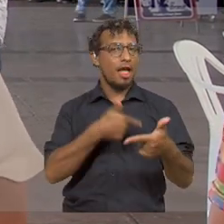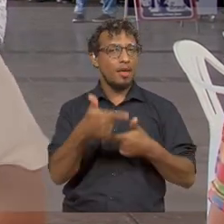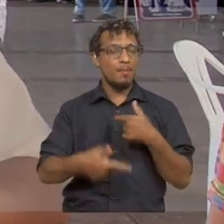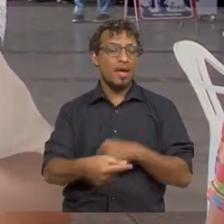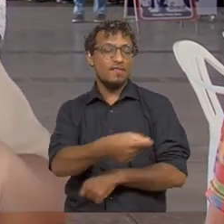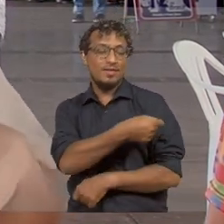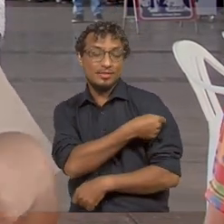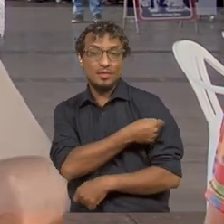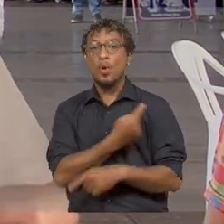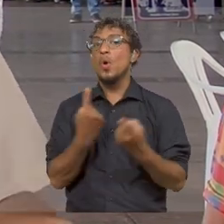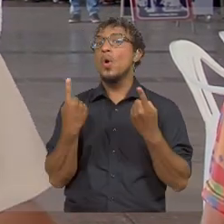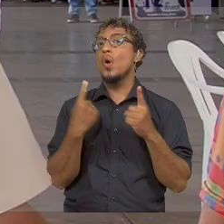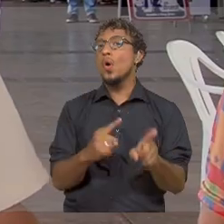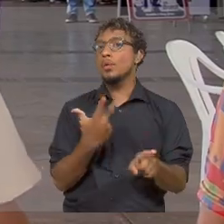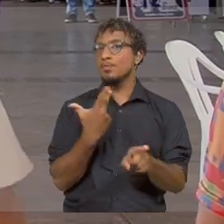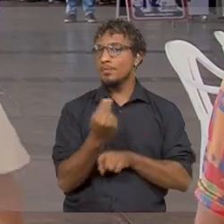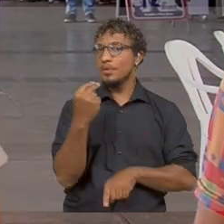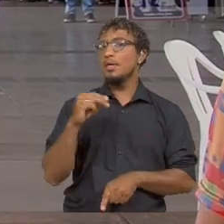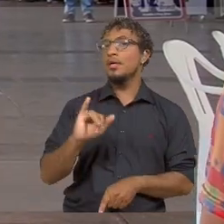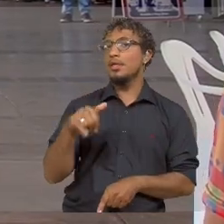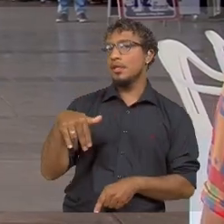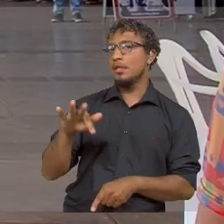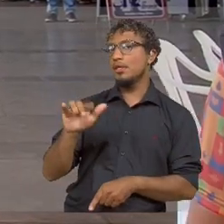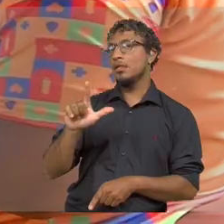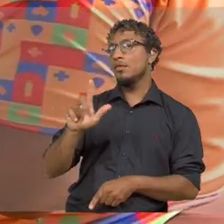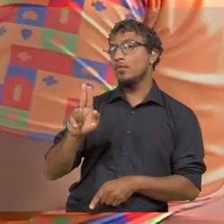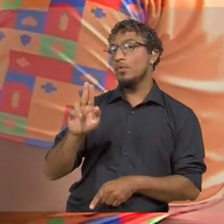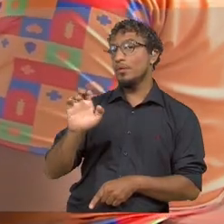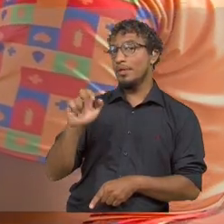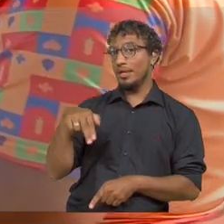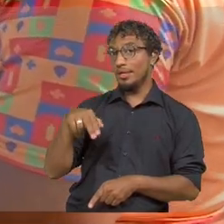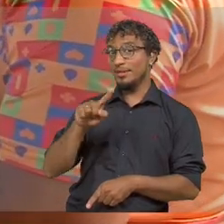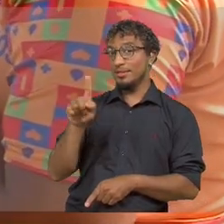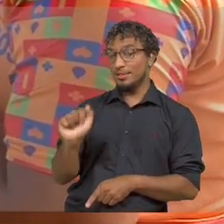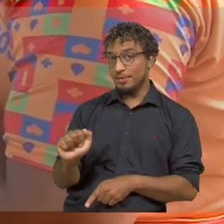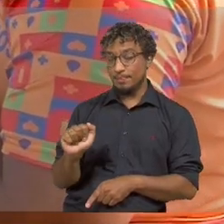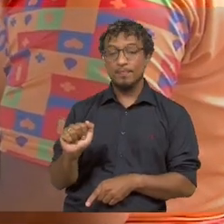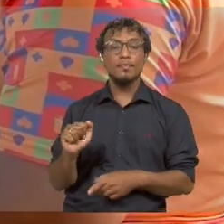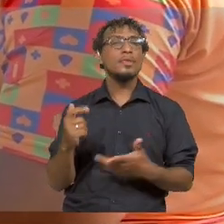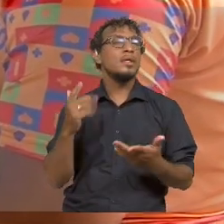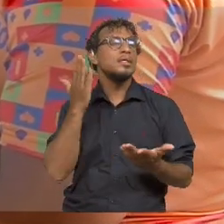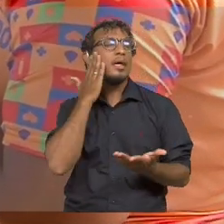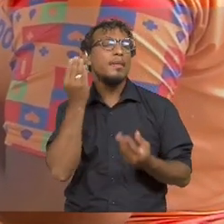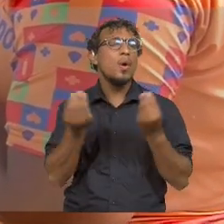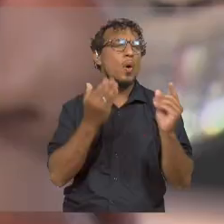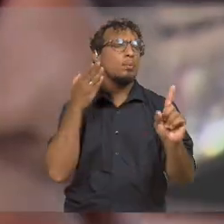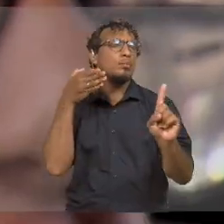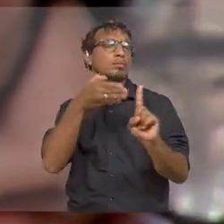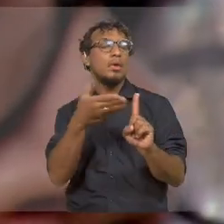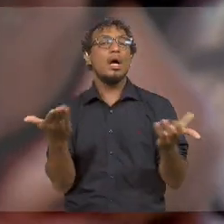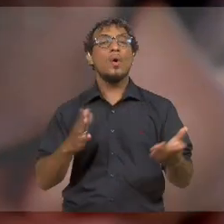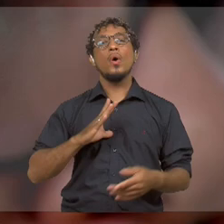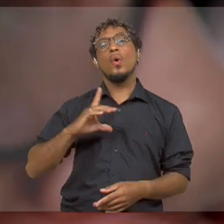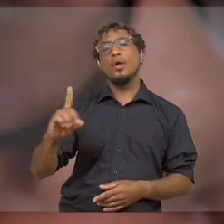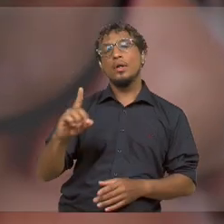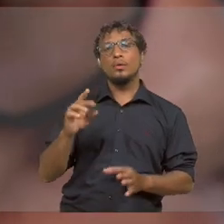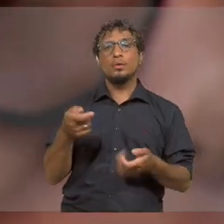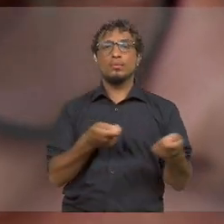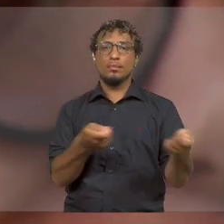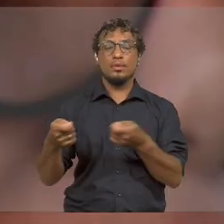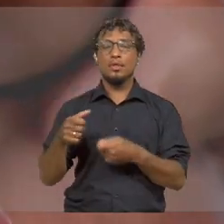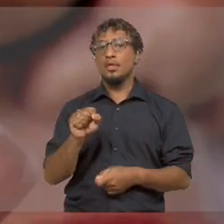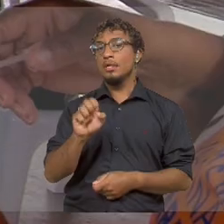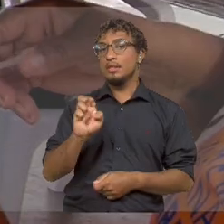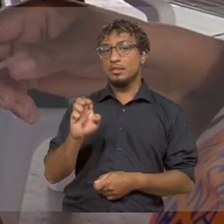a influenza. E para saber mais detalhes em relação ao público-alvo dessa campanha, eu converso com a coordenadora de imunização da